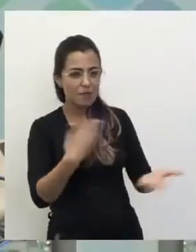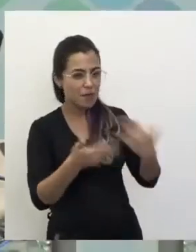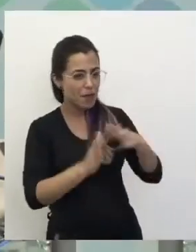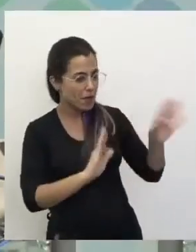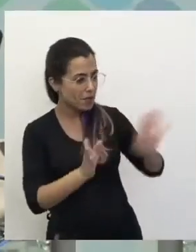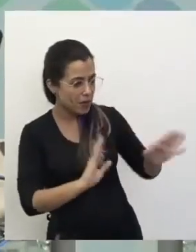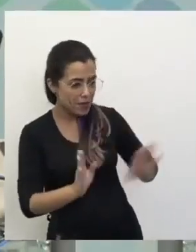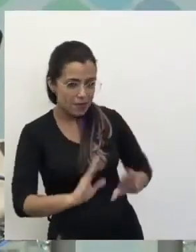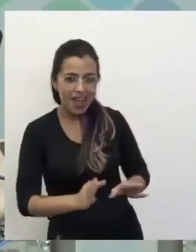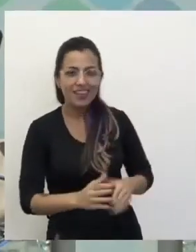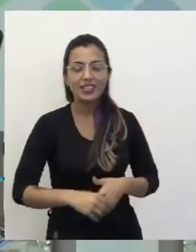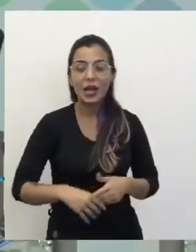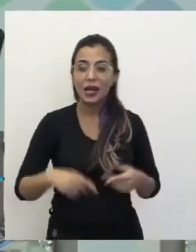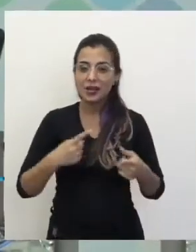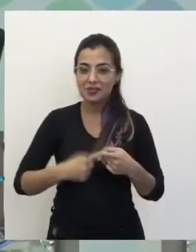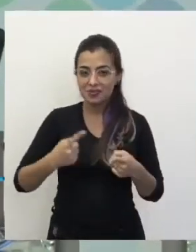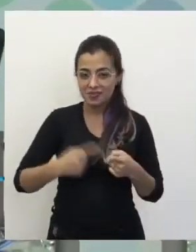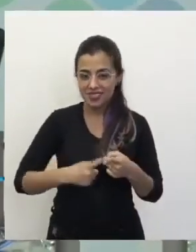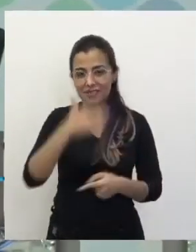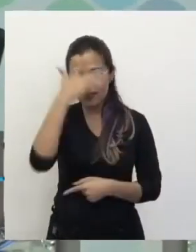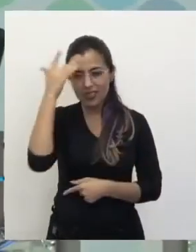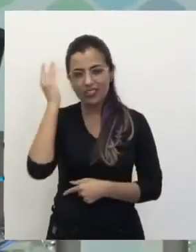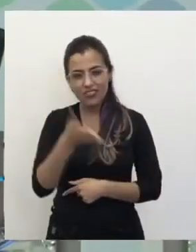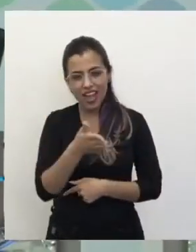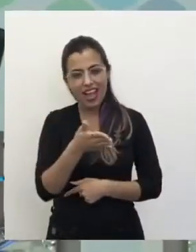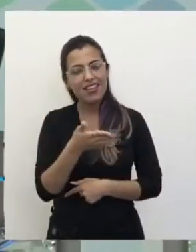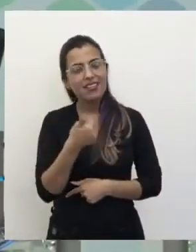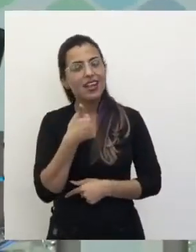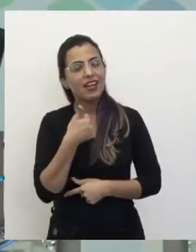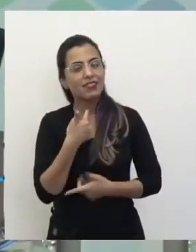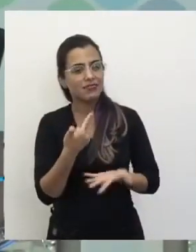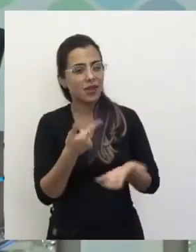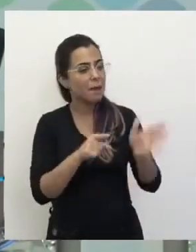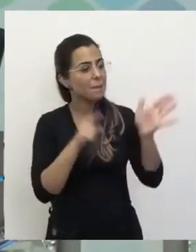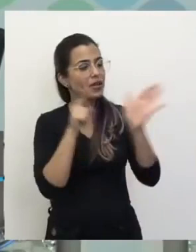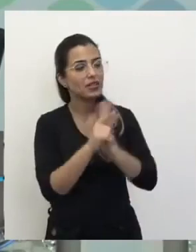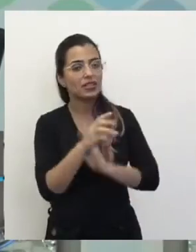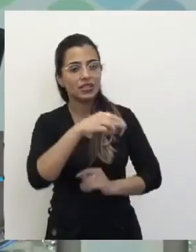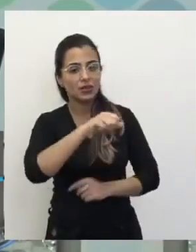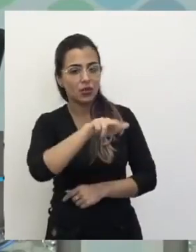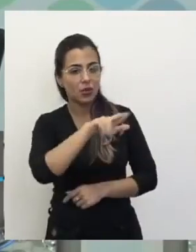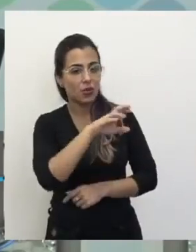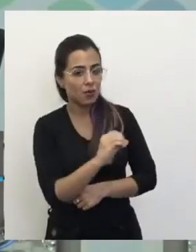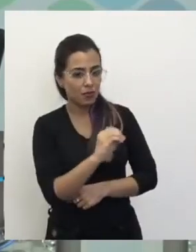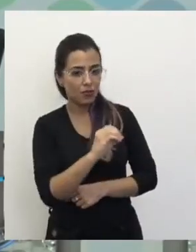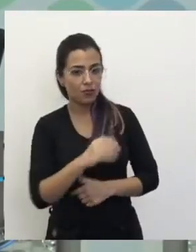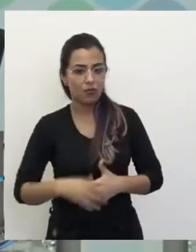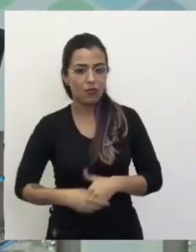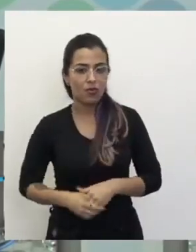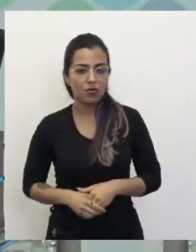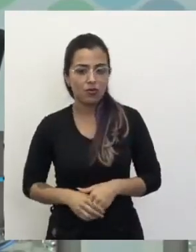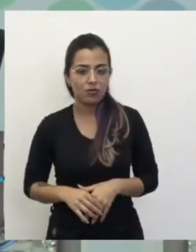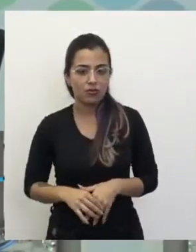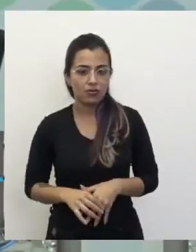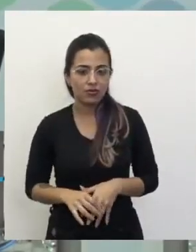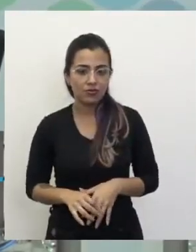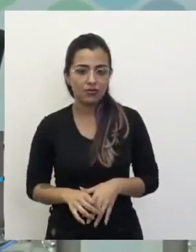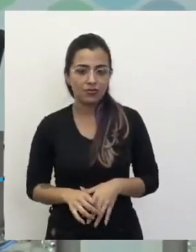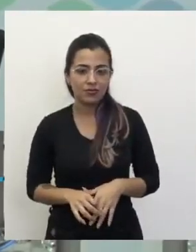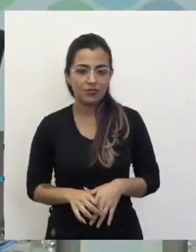pro Mauro, porque a galera já estava aqui pensando, cadê o Mauro? Où es-tu? Où es-tu?